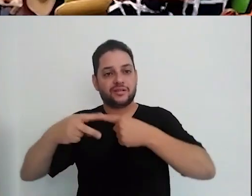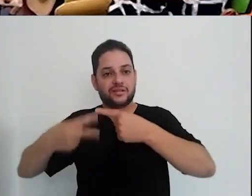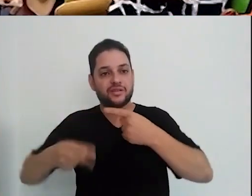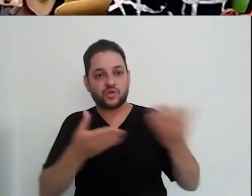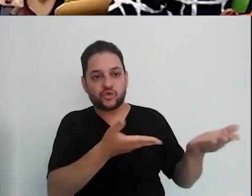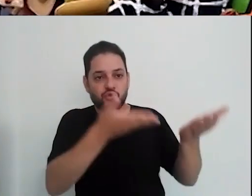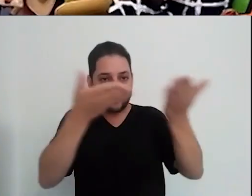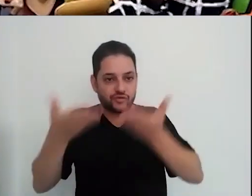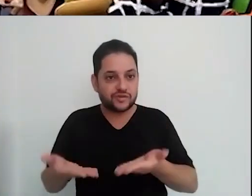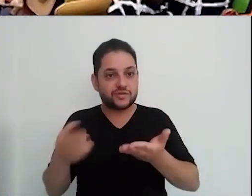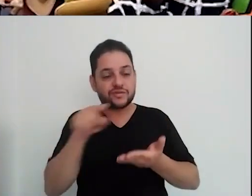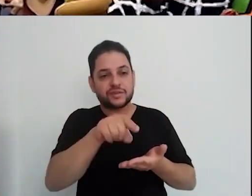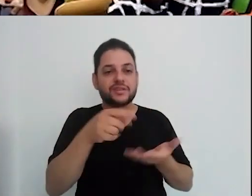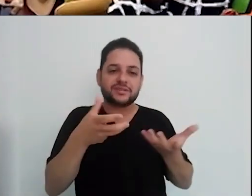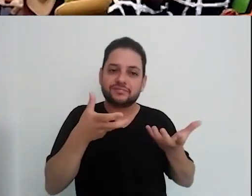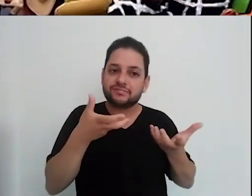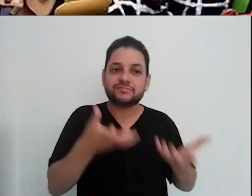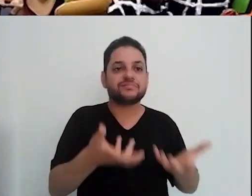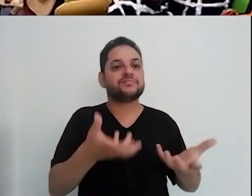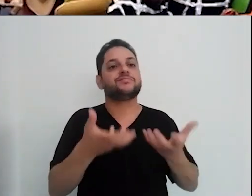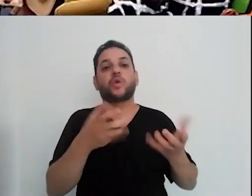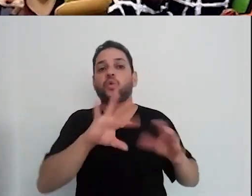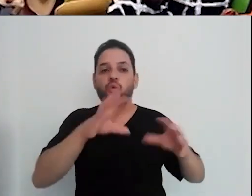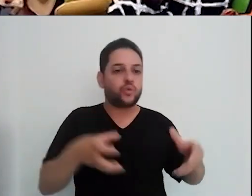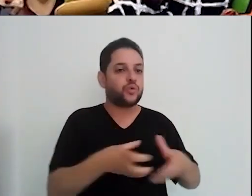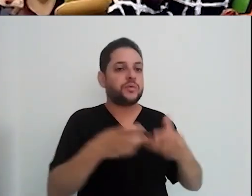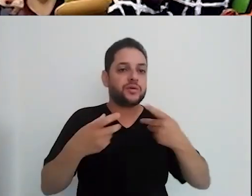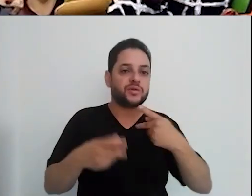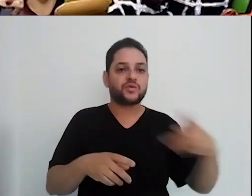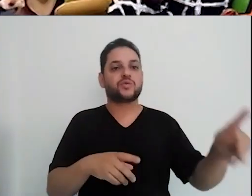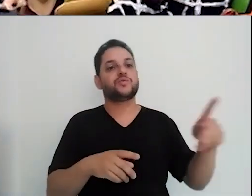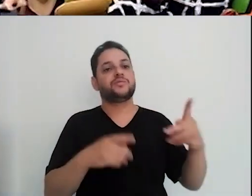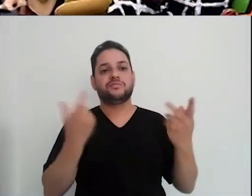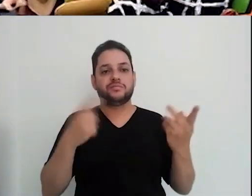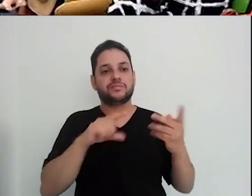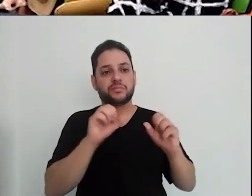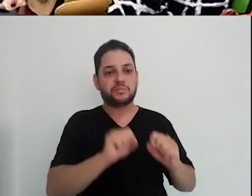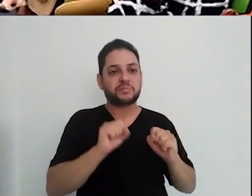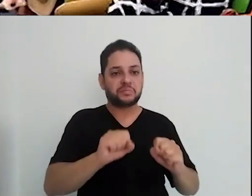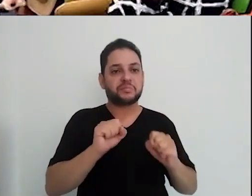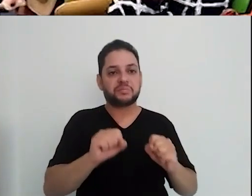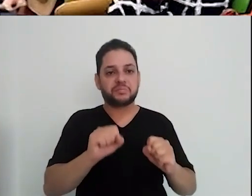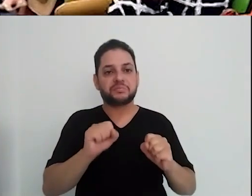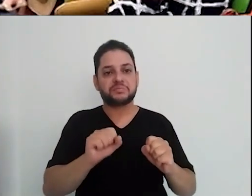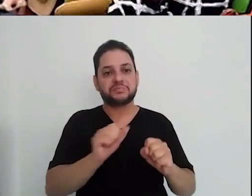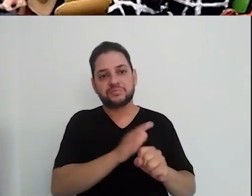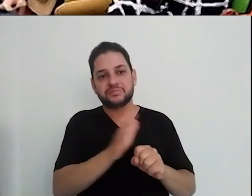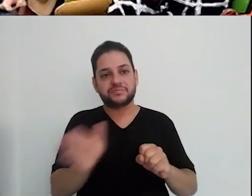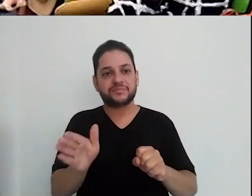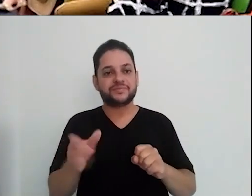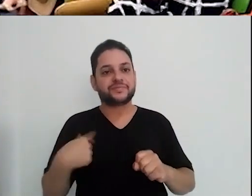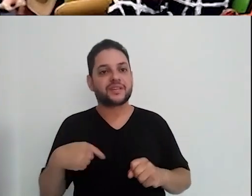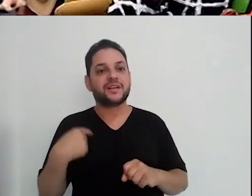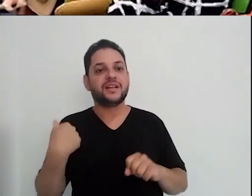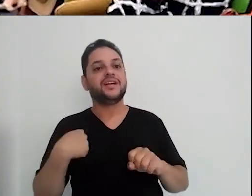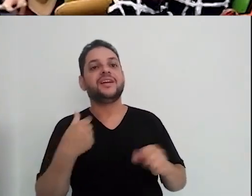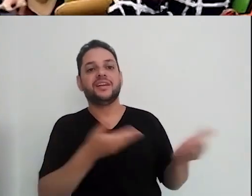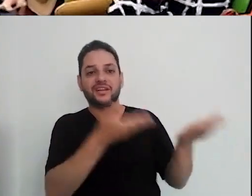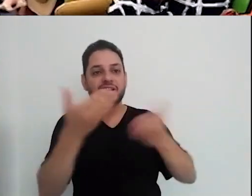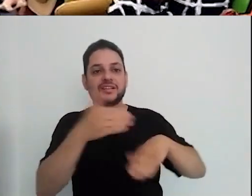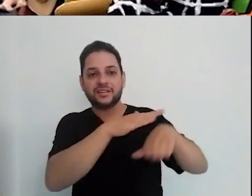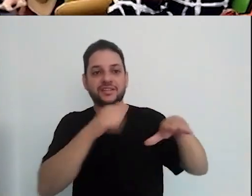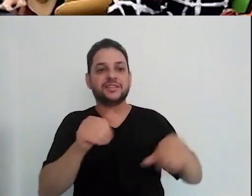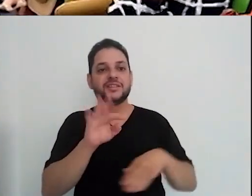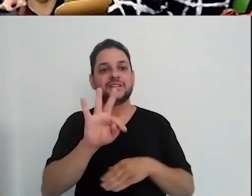que quando você quiser, ou sua equipe, ou quem você achar que pode fazer bom proveito. Chama o Thiago